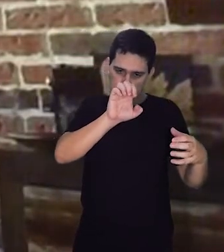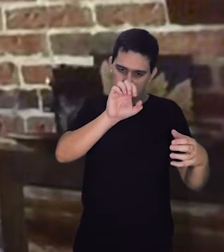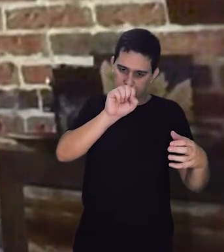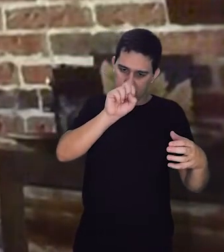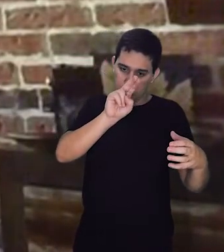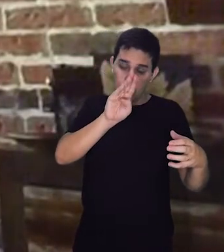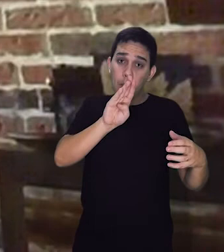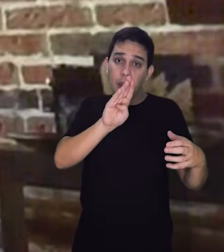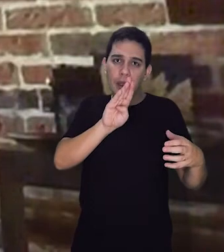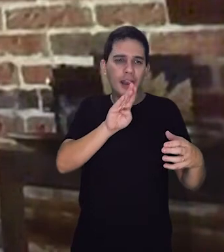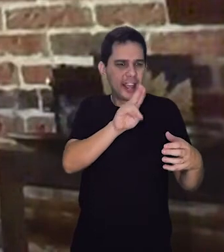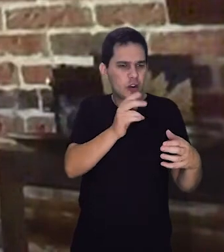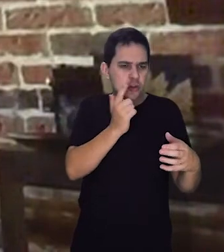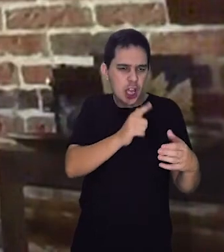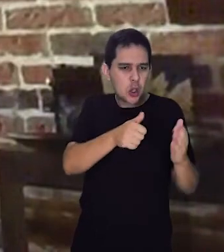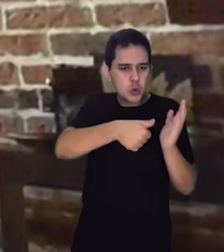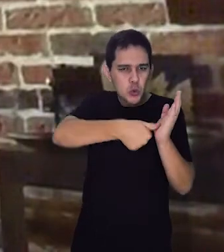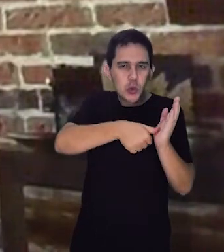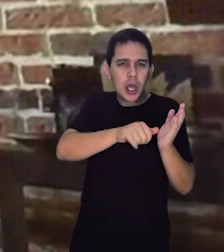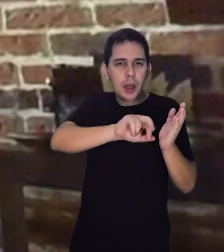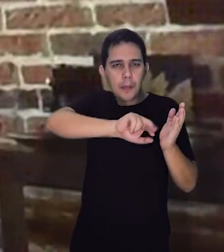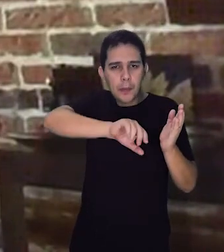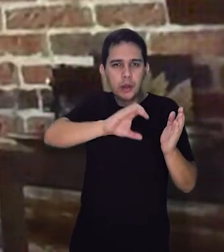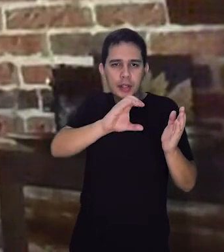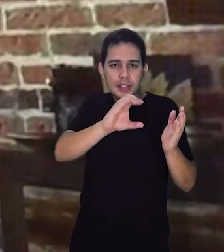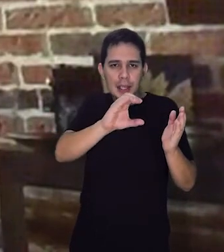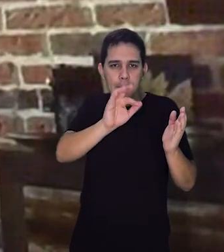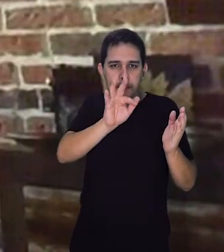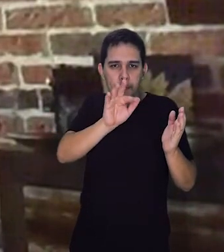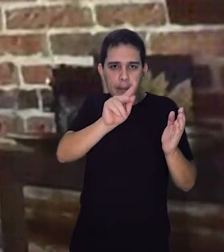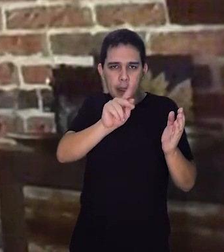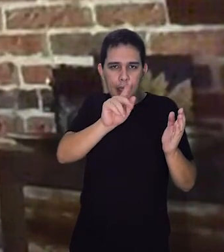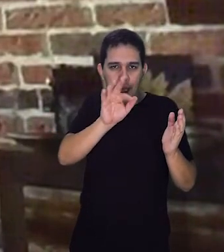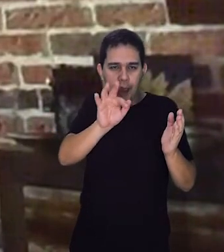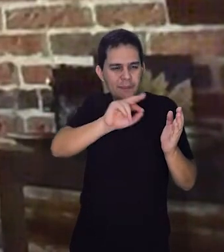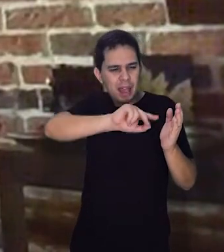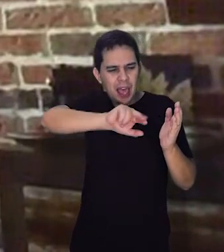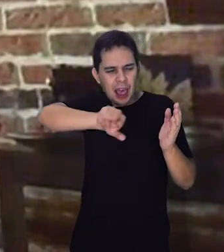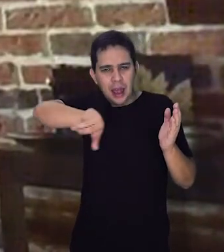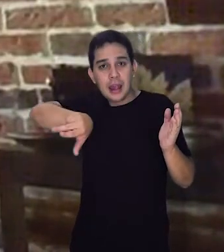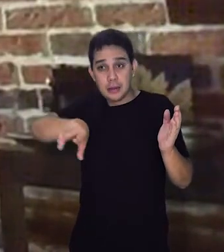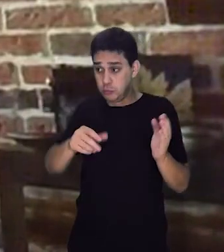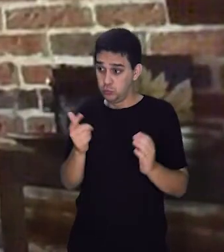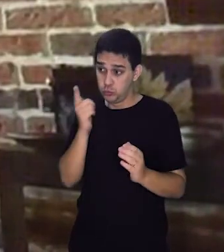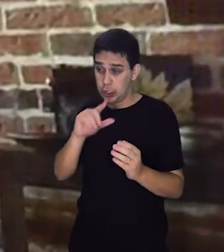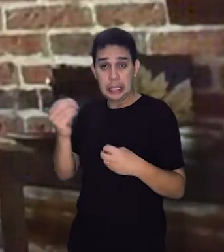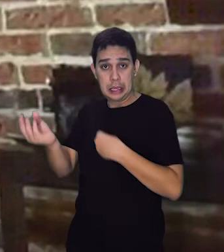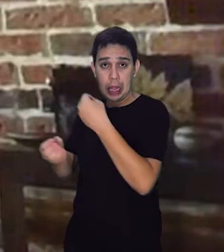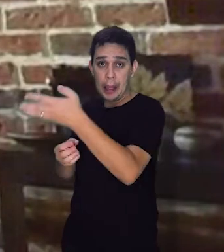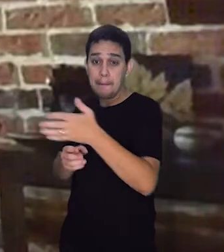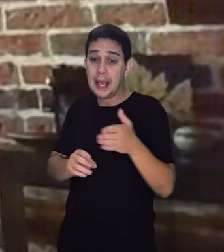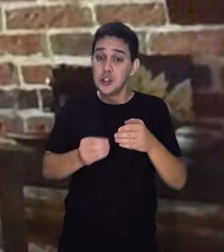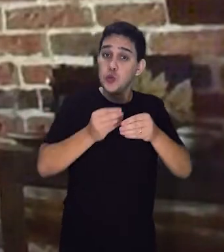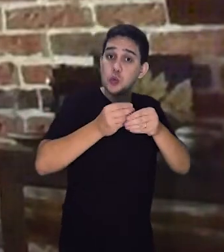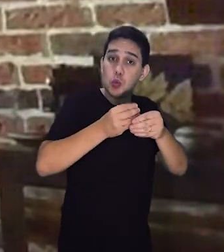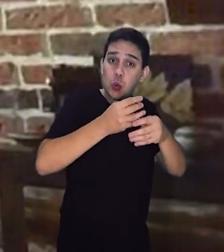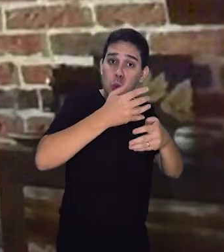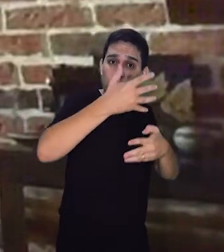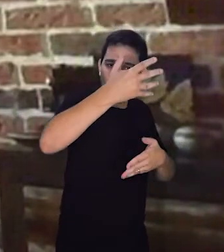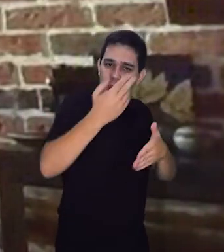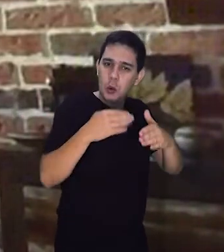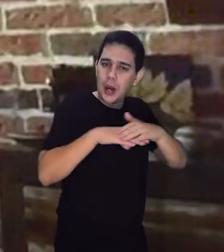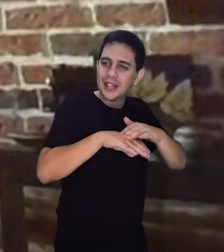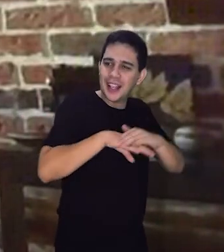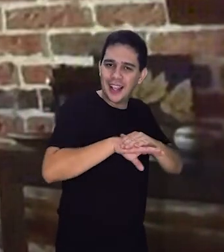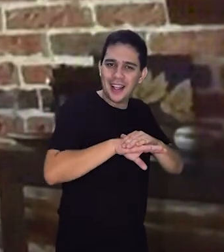no MCA. De maneira que se a criança voltar para o serviço de acolhimento ou se um promotor de um outro município